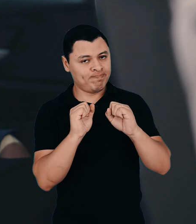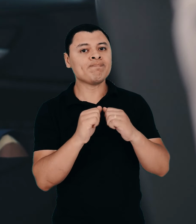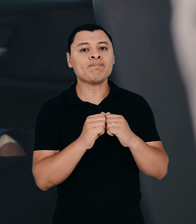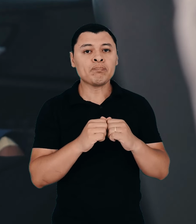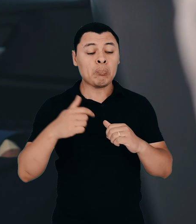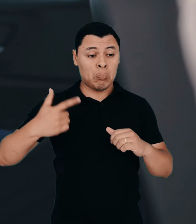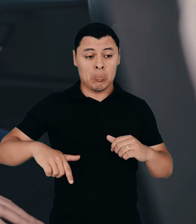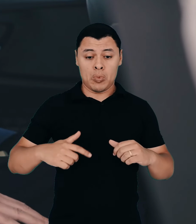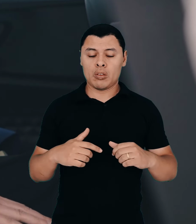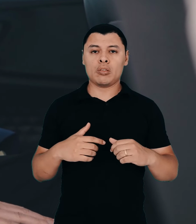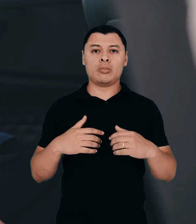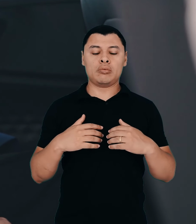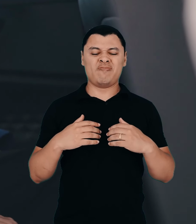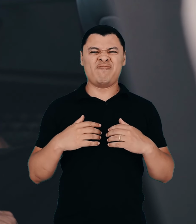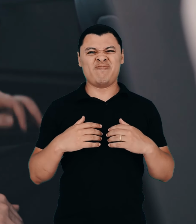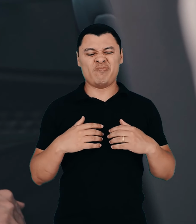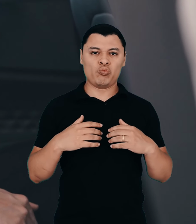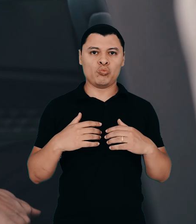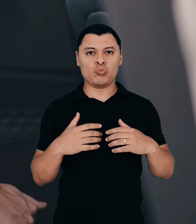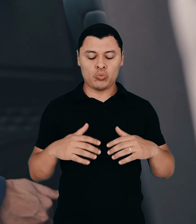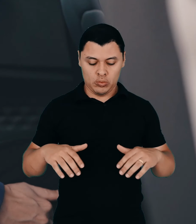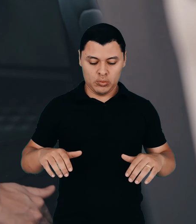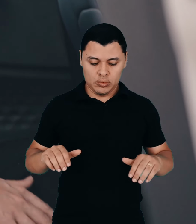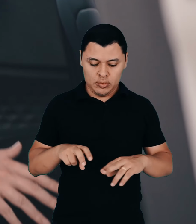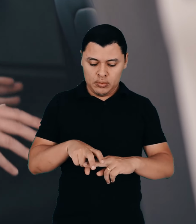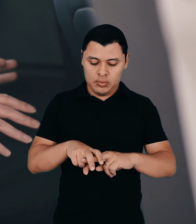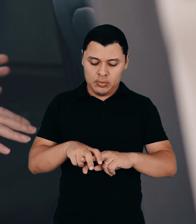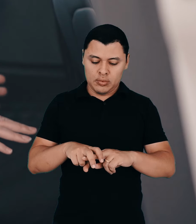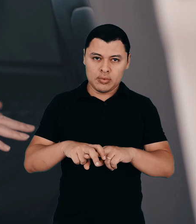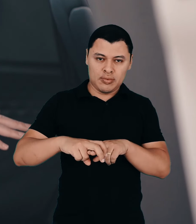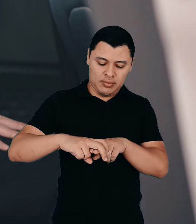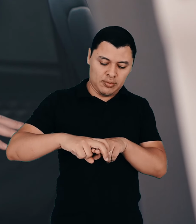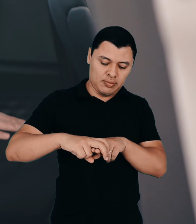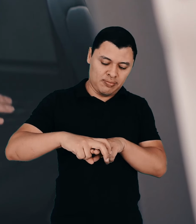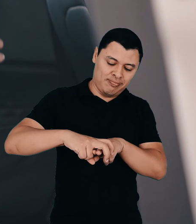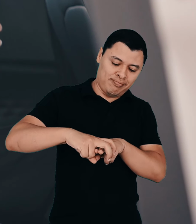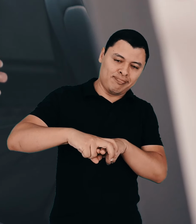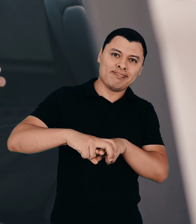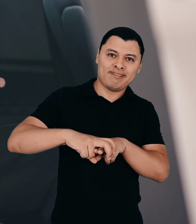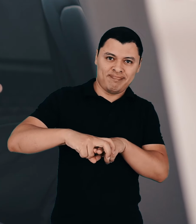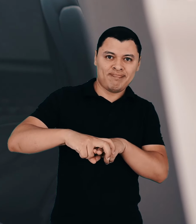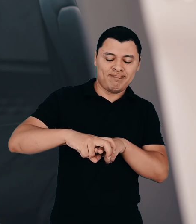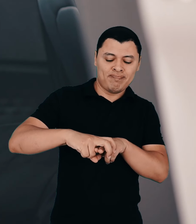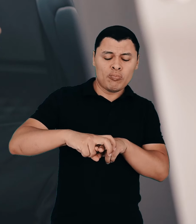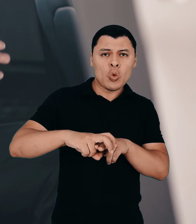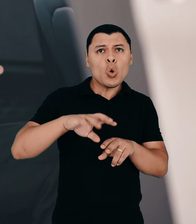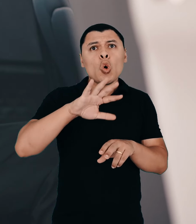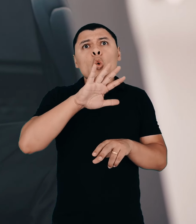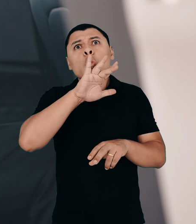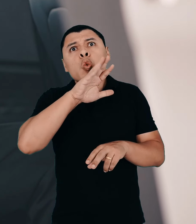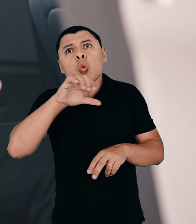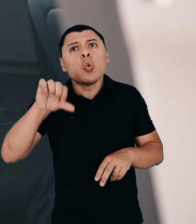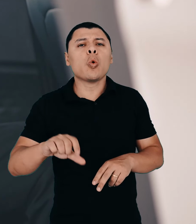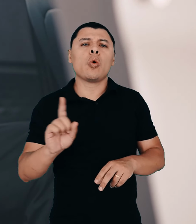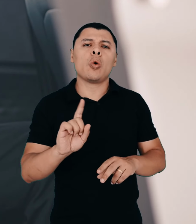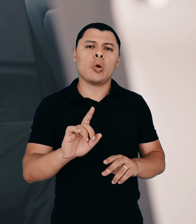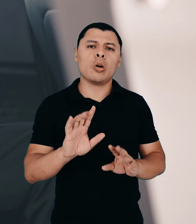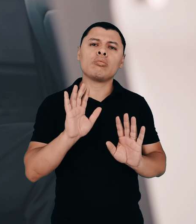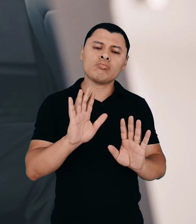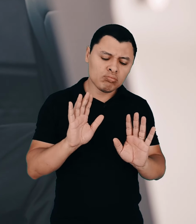é um pouquinho ereto e o assento é um pouquinho curto. Então assim, não chega a ser ruim, mas de fato não